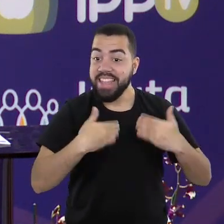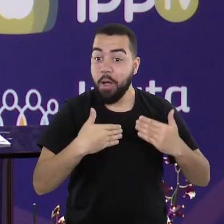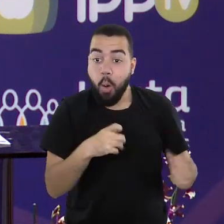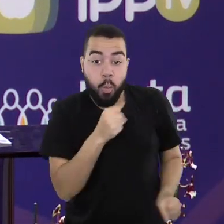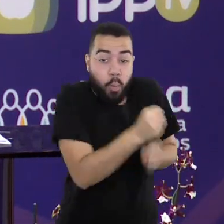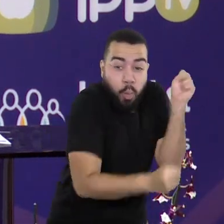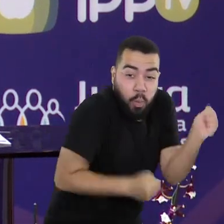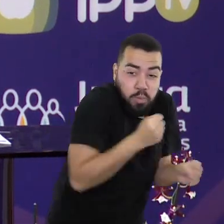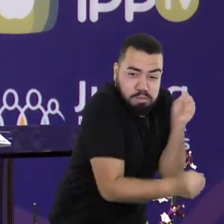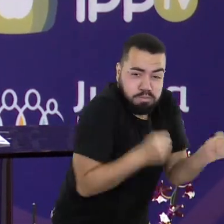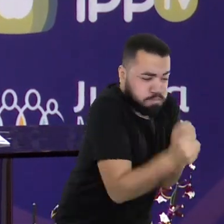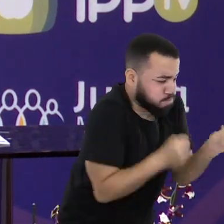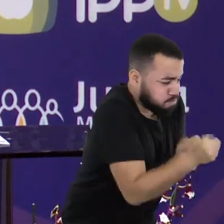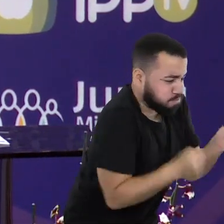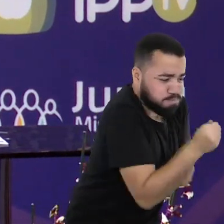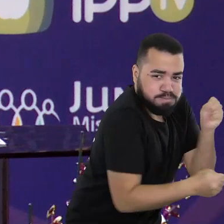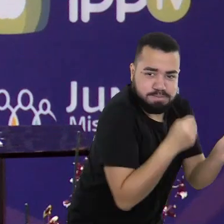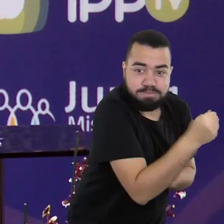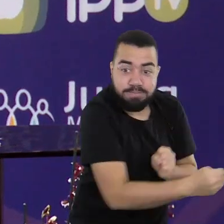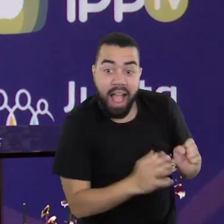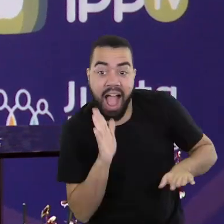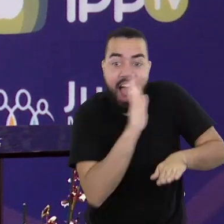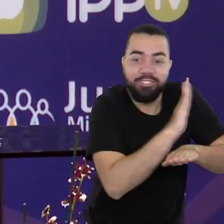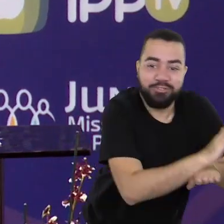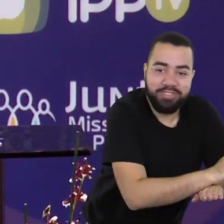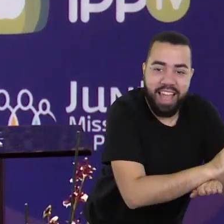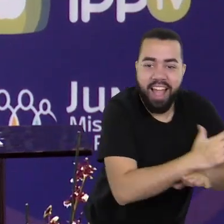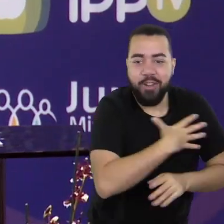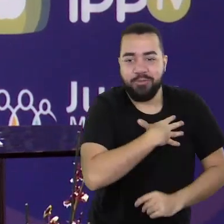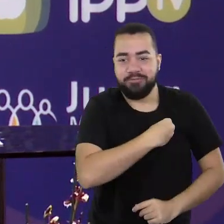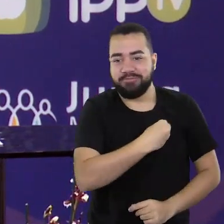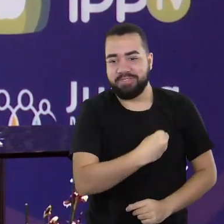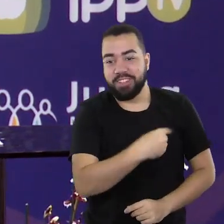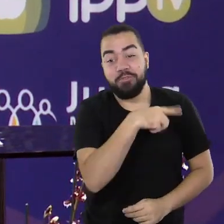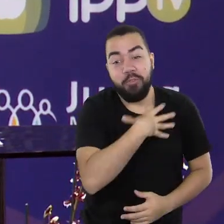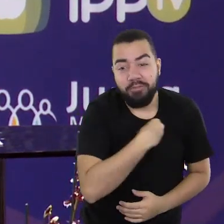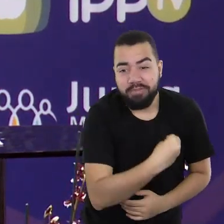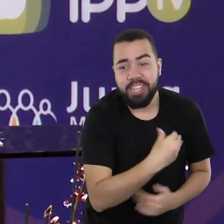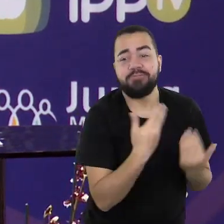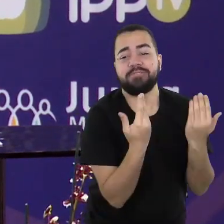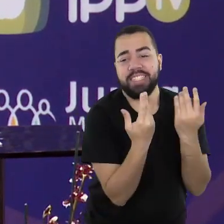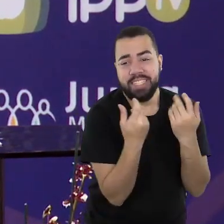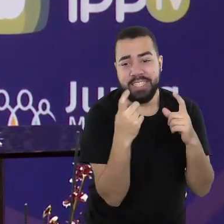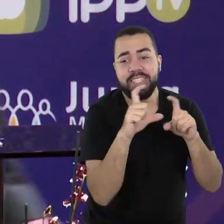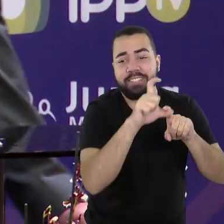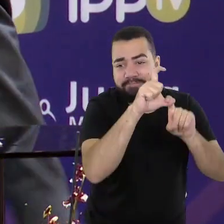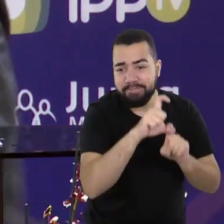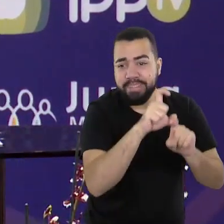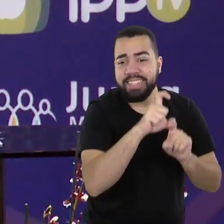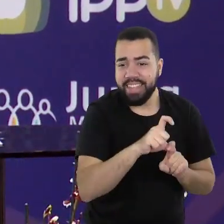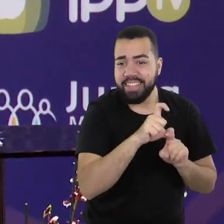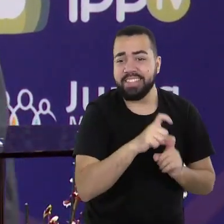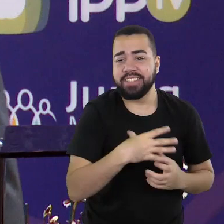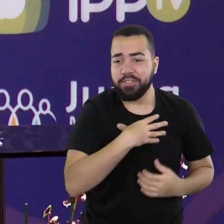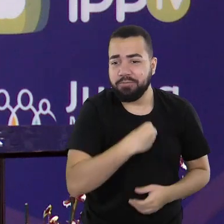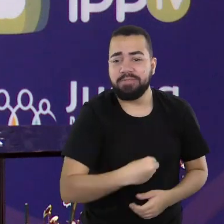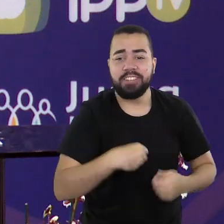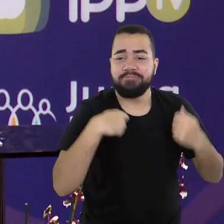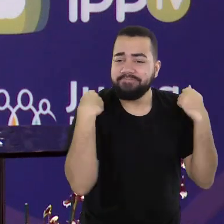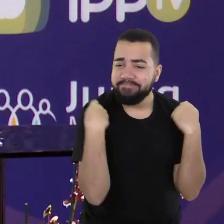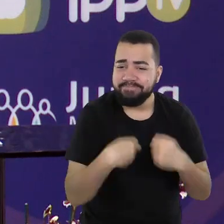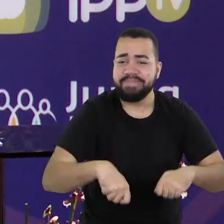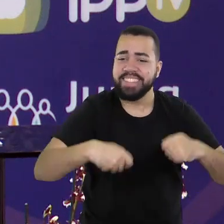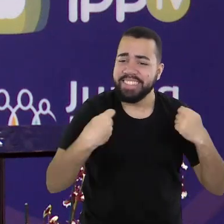em direção daquele que está necessitado, daquele que precisa. É por isso que na língua